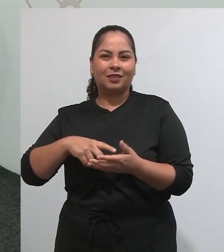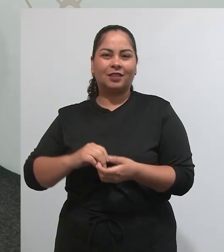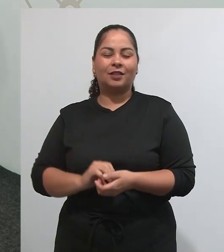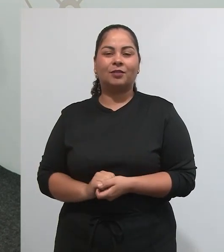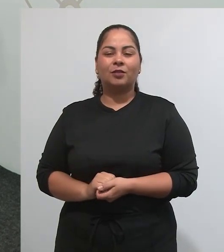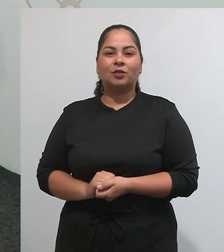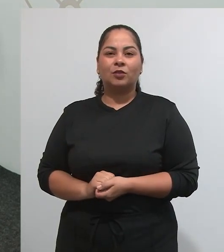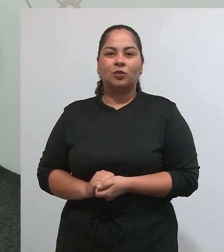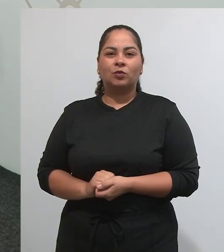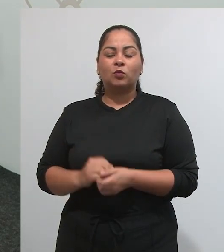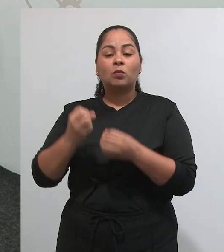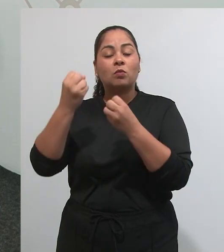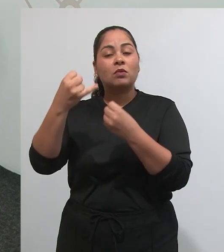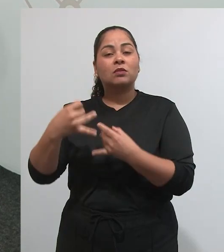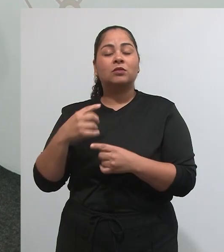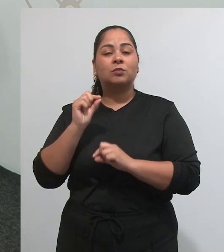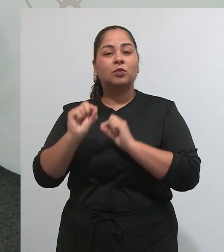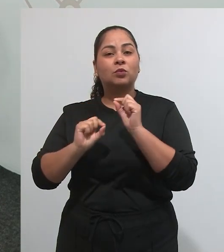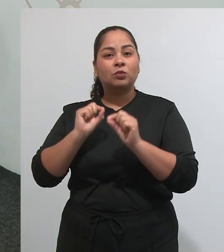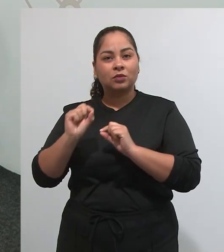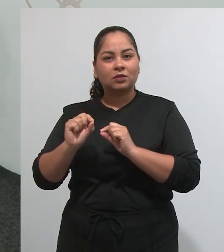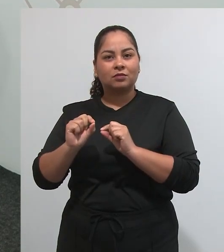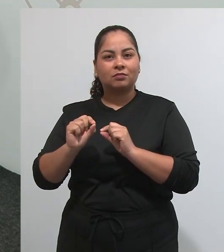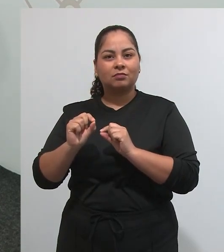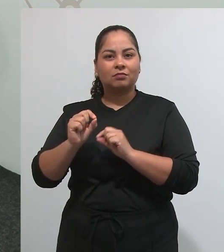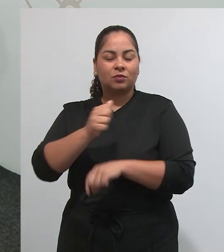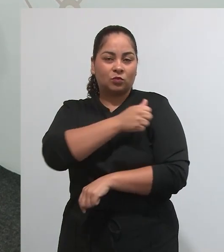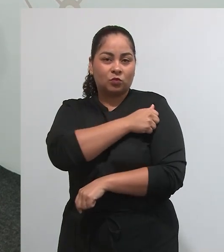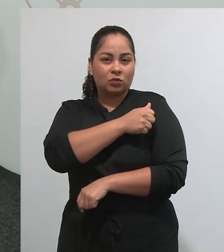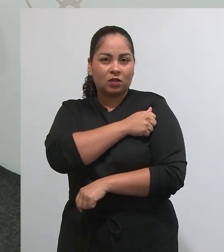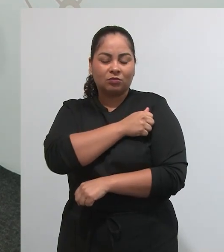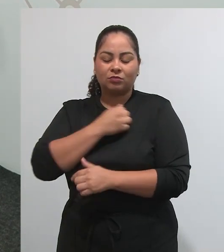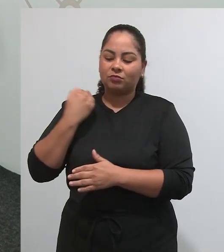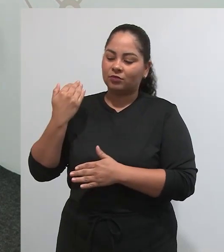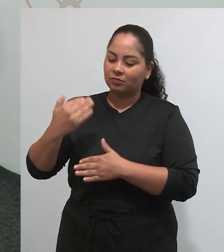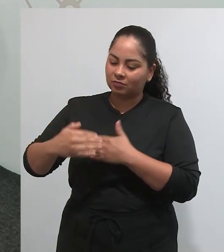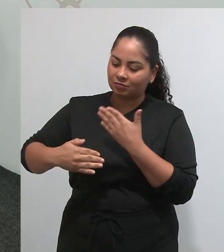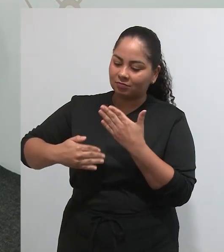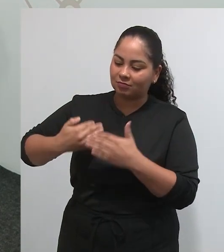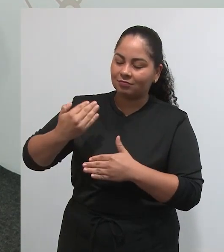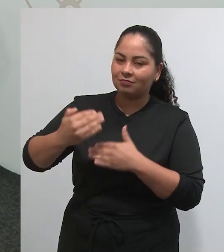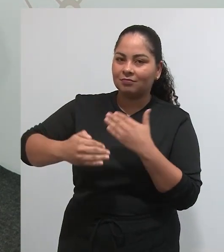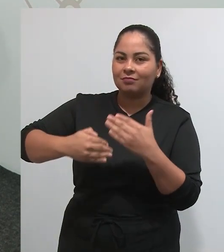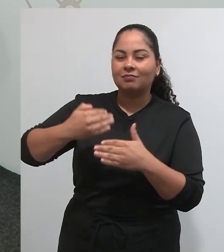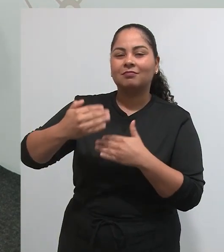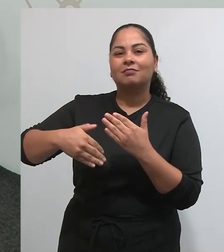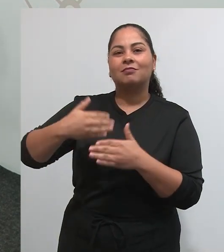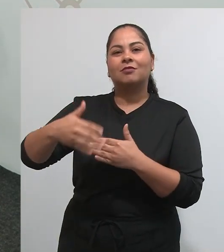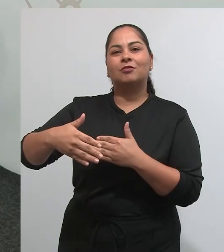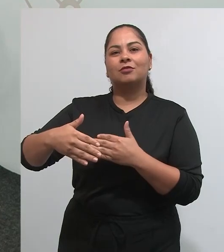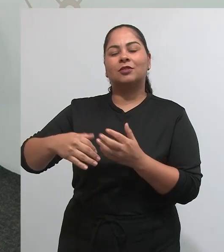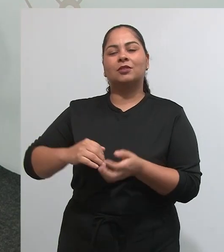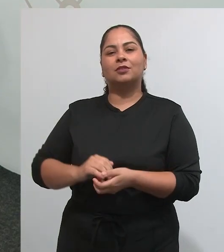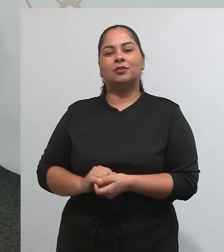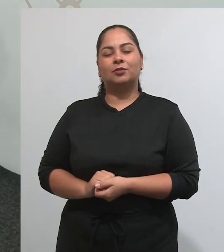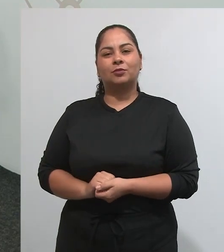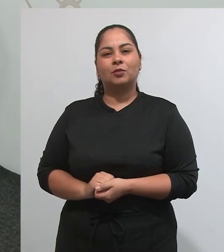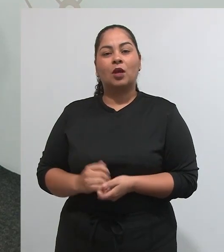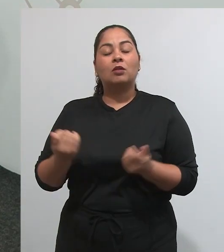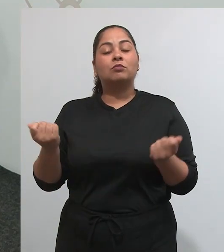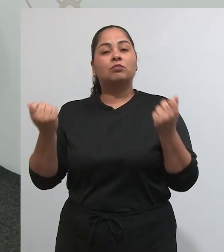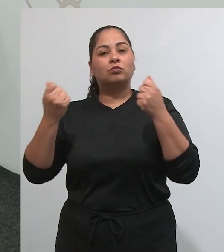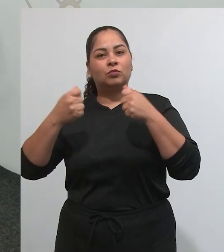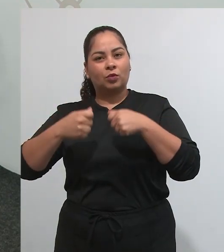sempre junto, de que nós somos seres em constante inacabamento. E como essa formação